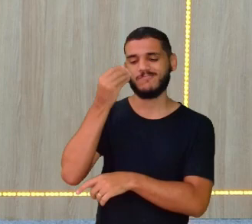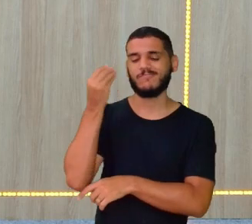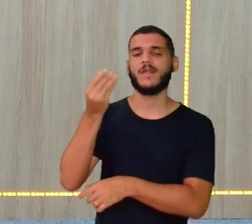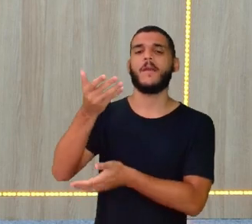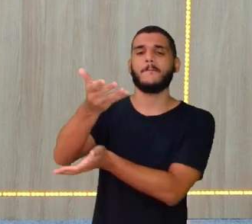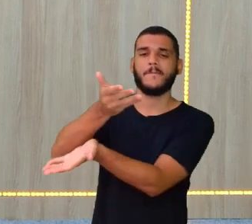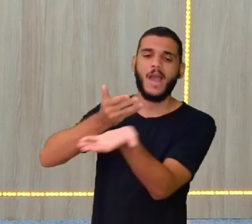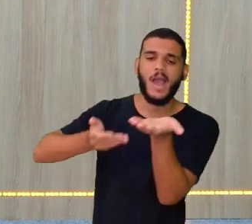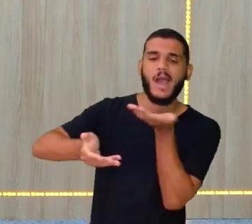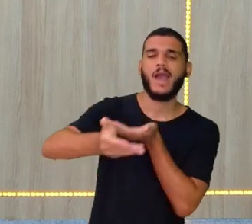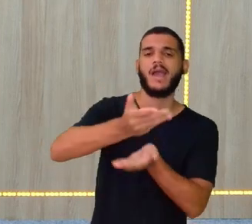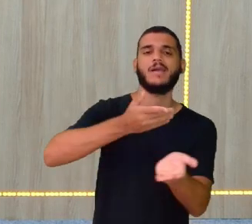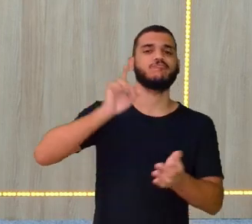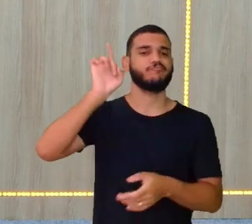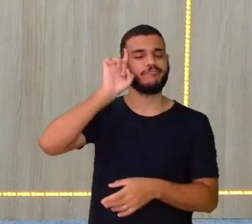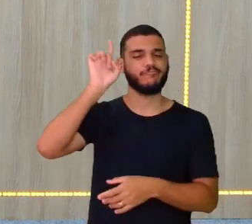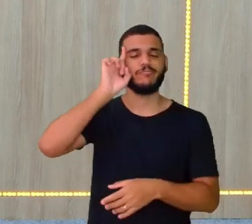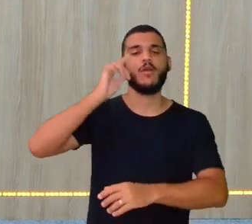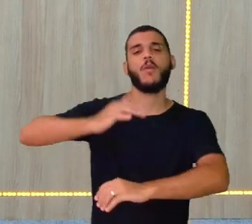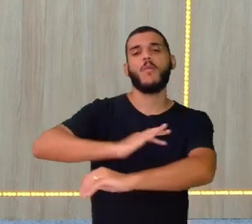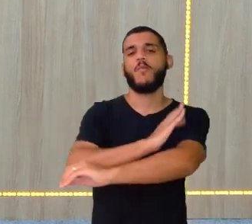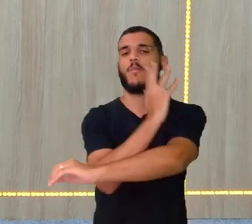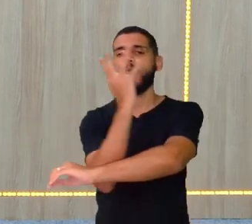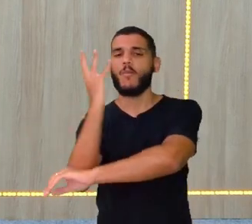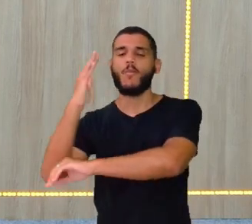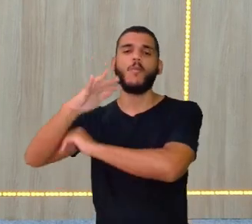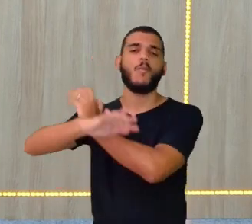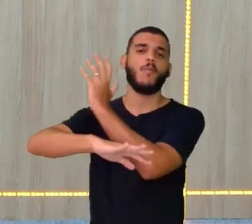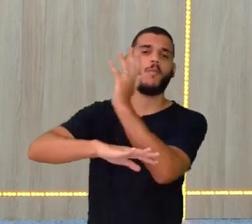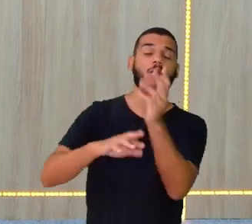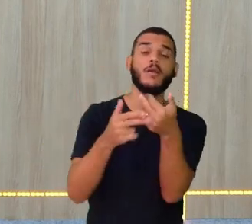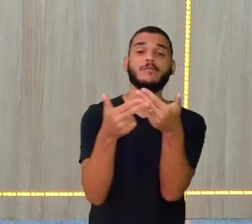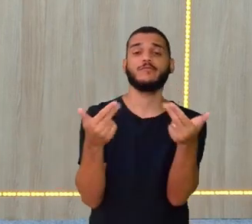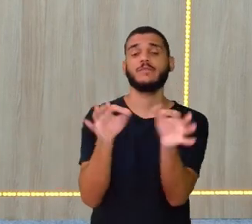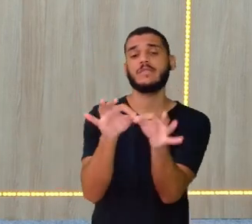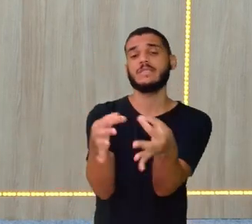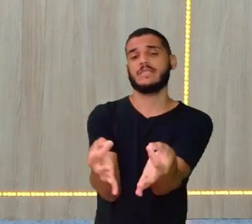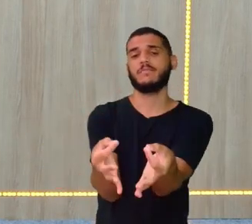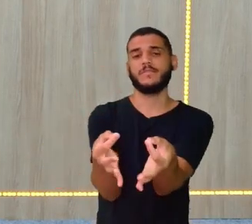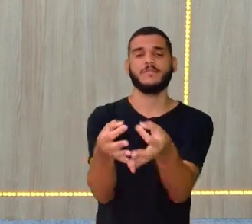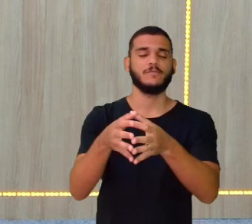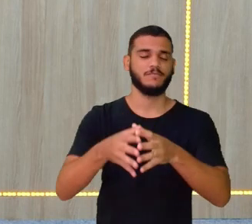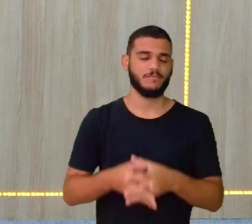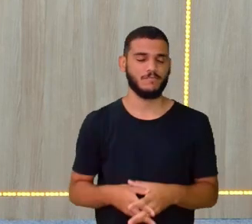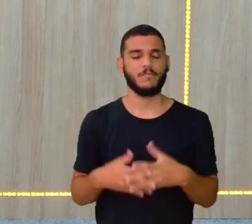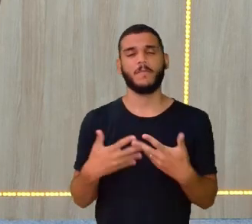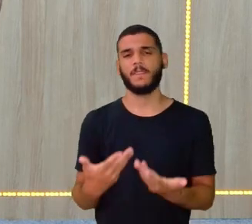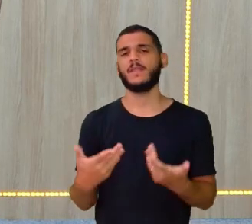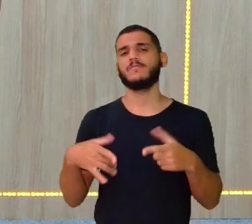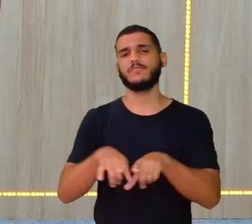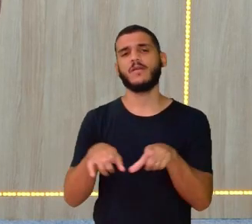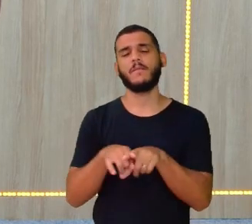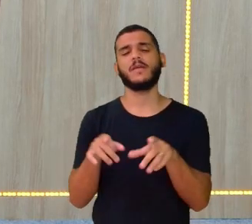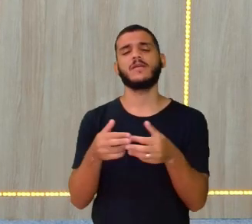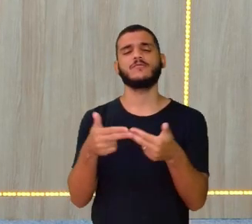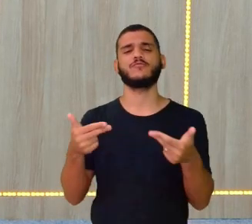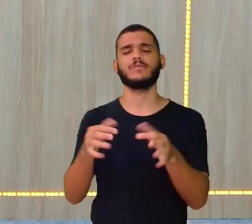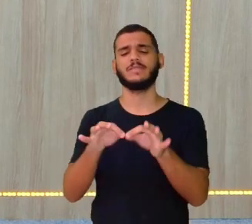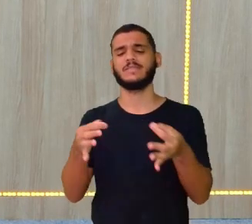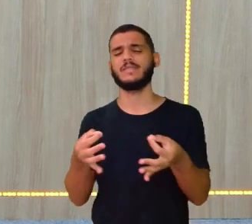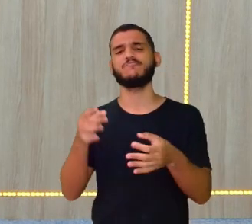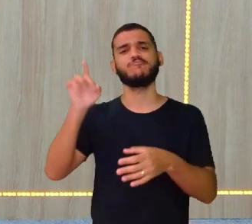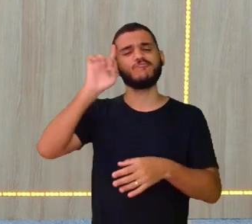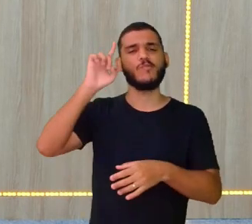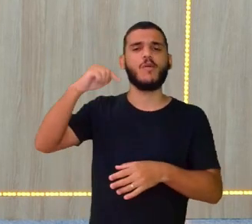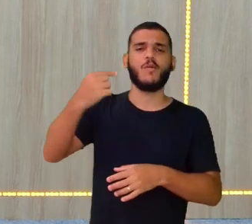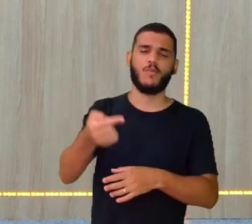dia a dia, não é? A natureza, as coisas da natureza, as coisas simples, não é? Essas coisas simples do nosso